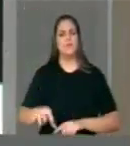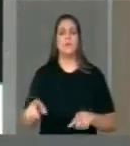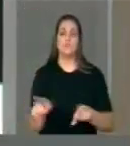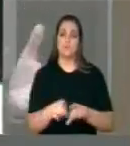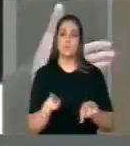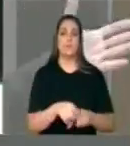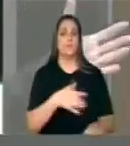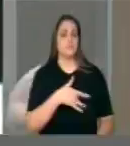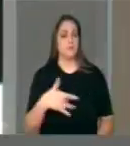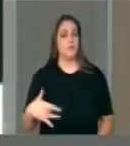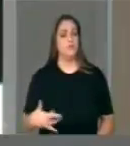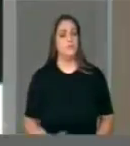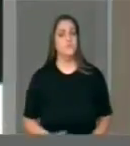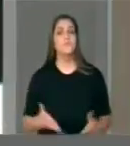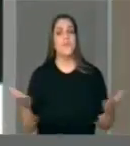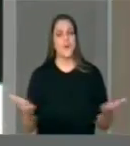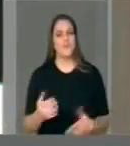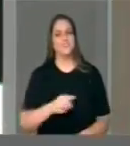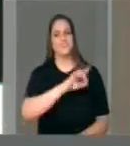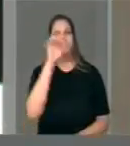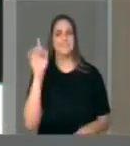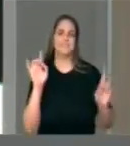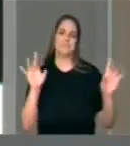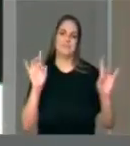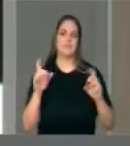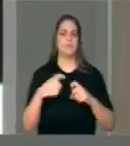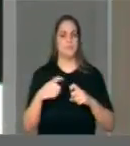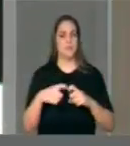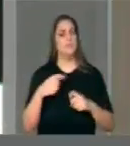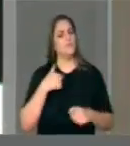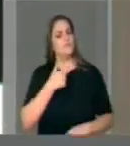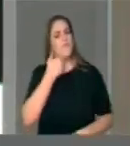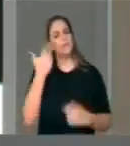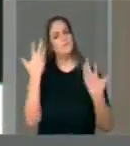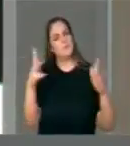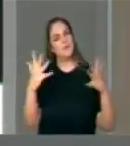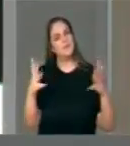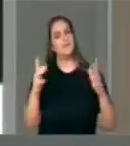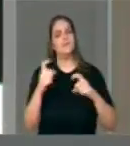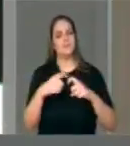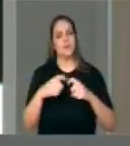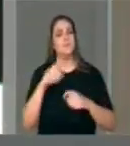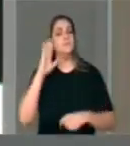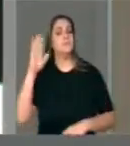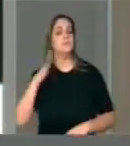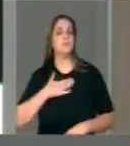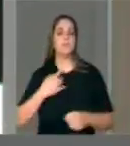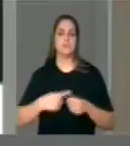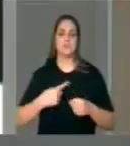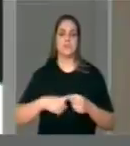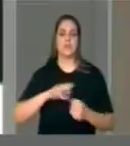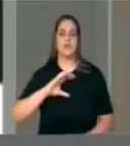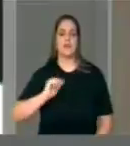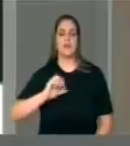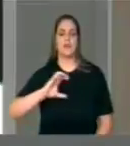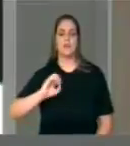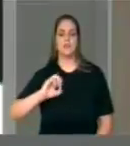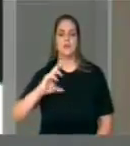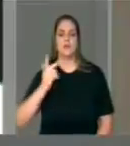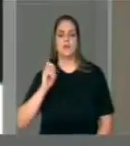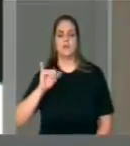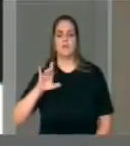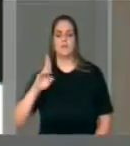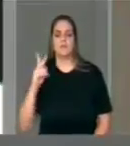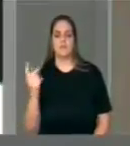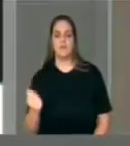saúde. Como hoje é o dia do médico, quero parabenizar todos os médicos, em especial da minha cidade, Cachoeirinha, e de todo o estado do Rio